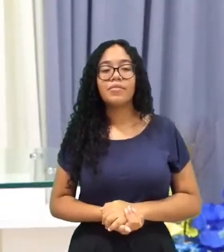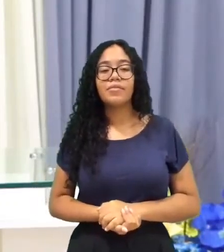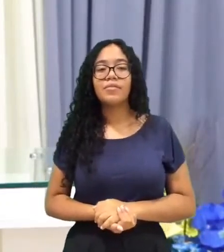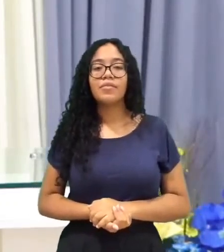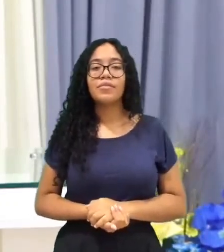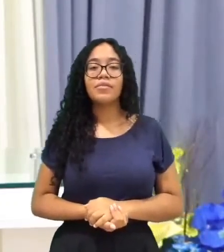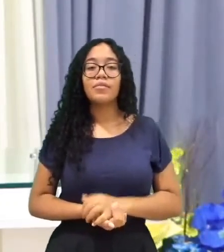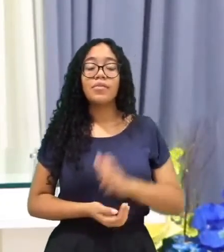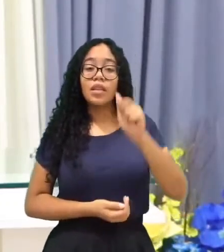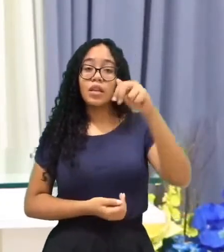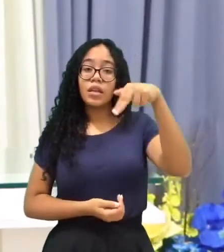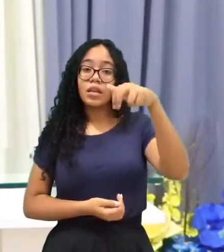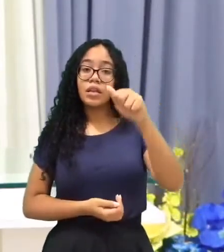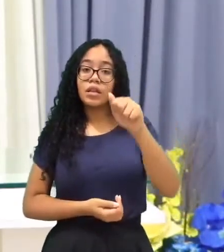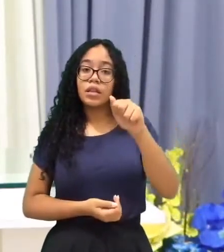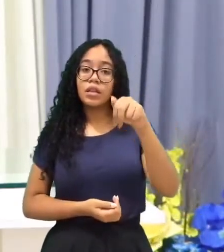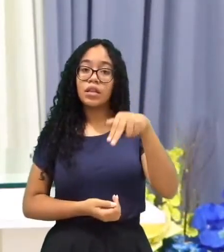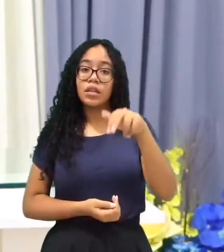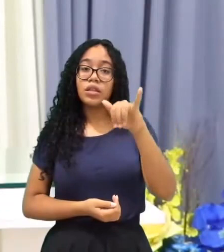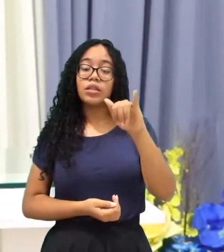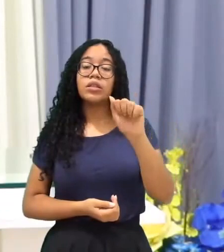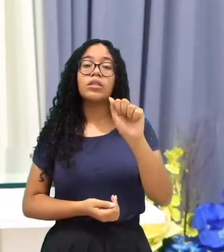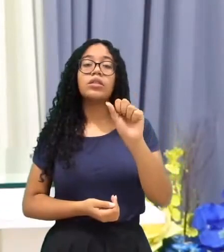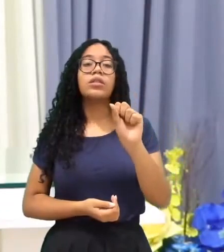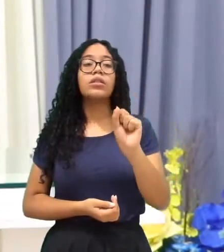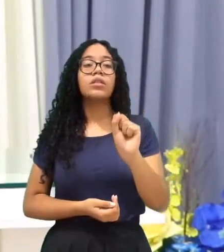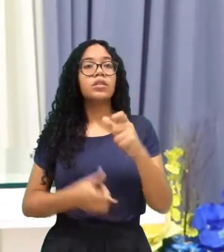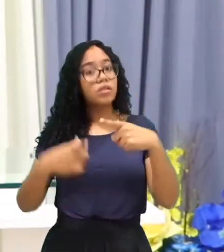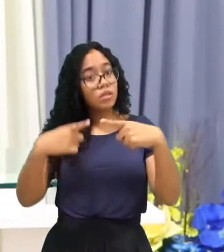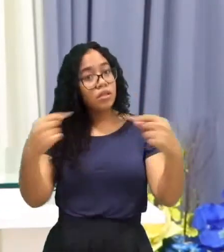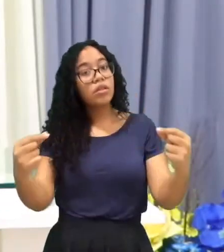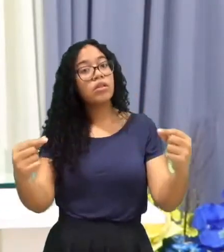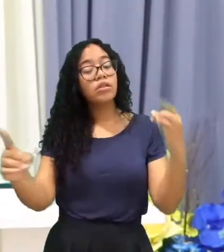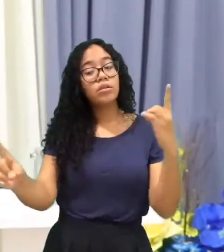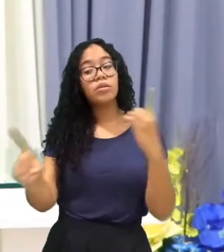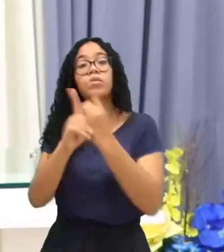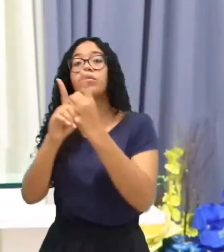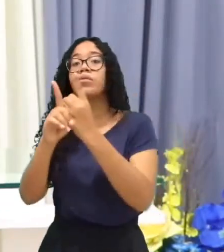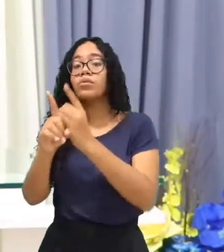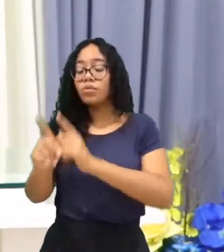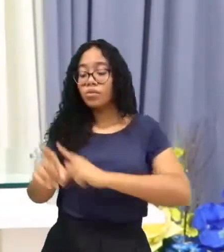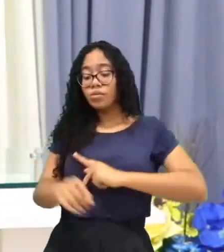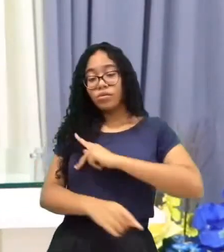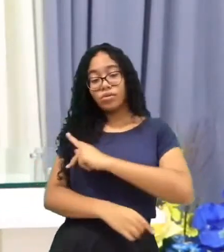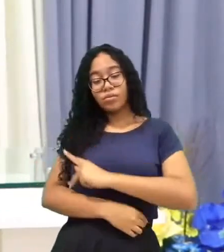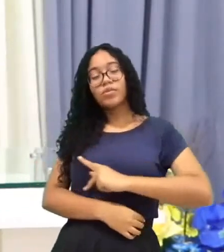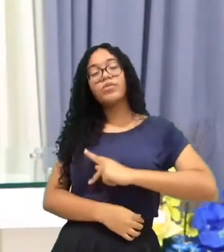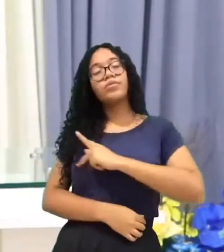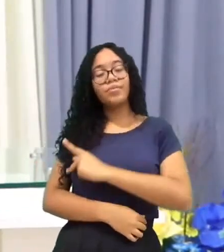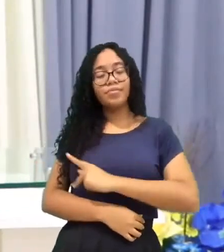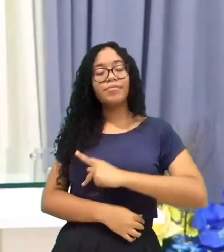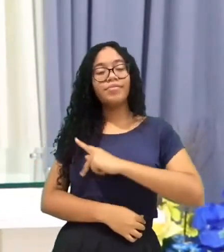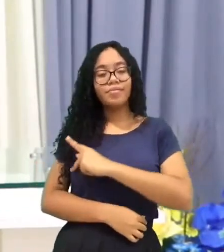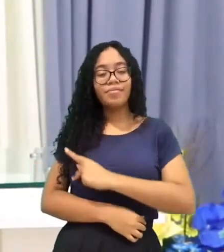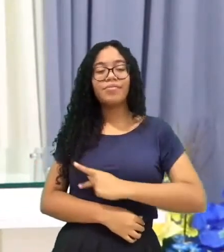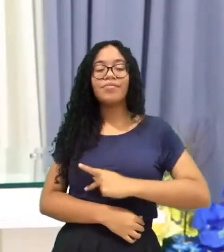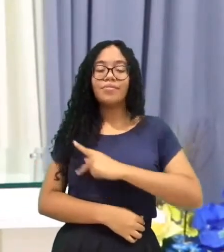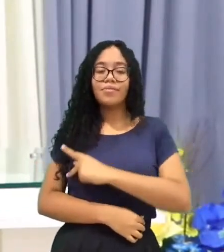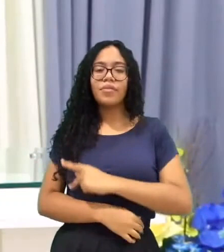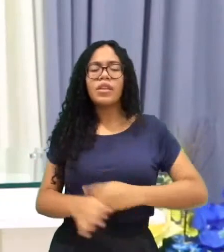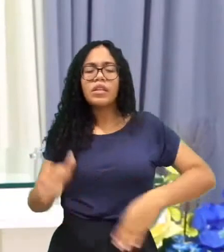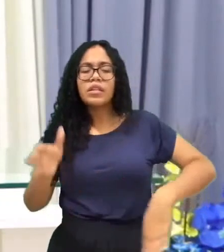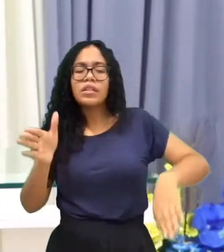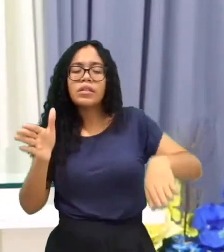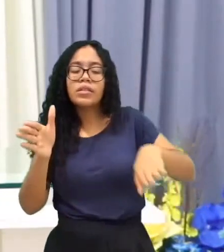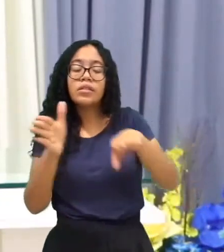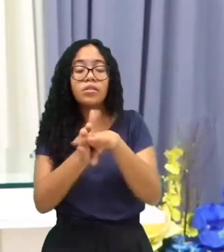diz, vai, porque esse é para mim um vaso escolhido. Ananias pega aqui a sua boroca e vai embora.